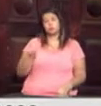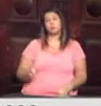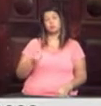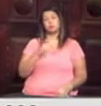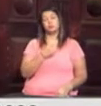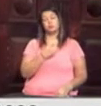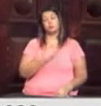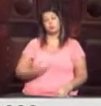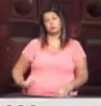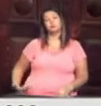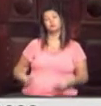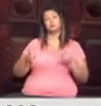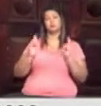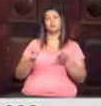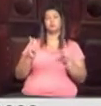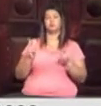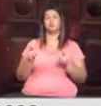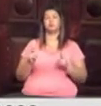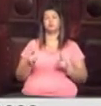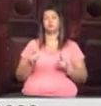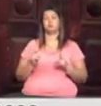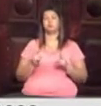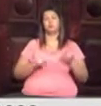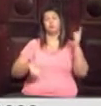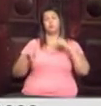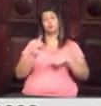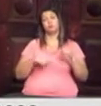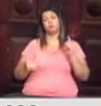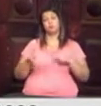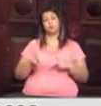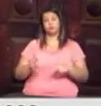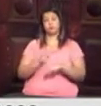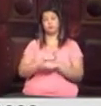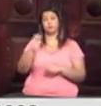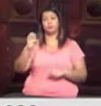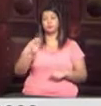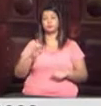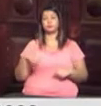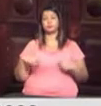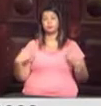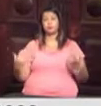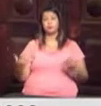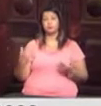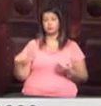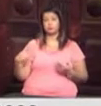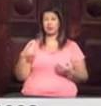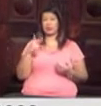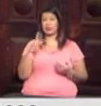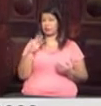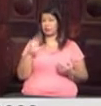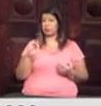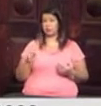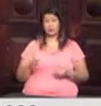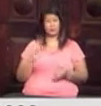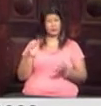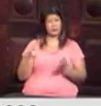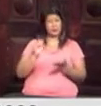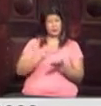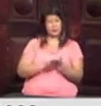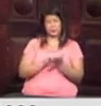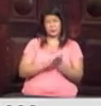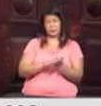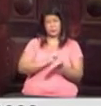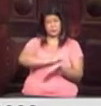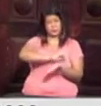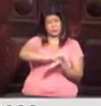governo permanecer chefiando o Poder Executivo Estadual. Os crimes de responsabilidade que estão sendo levantados agora